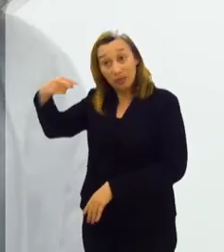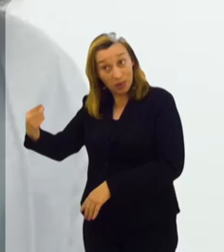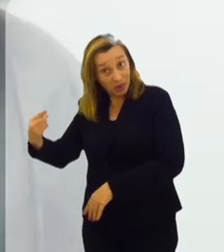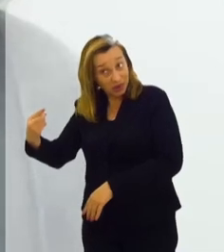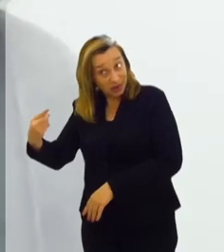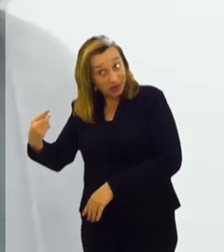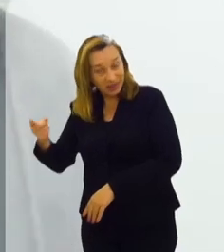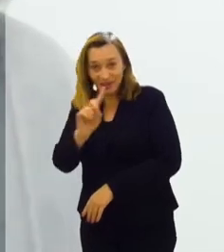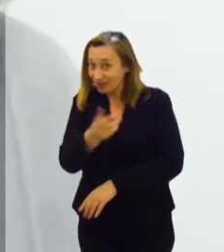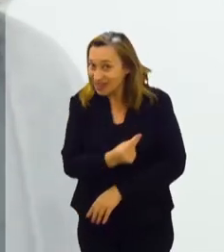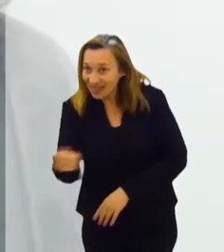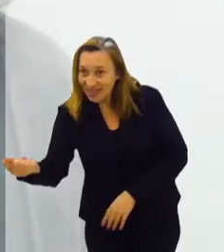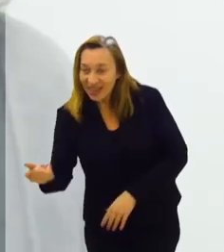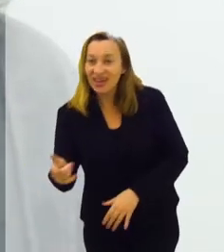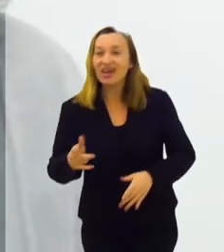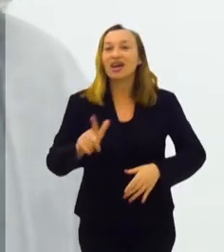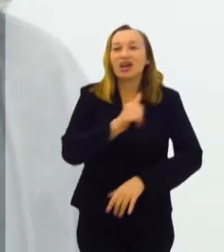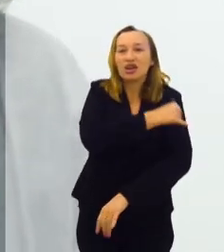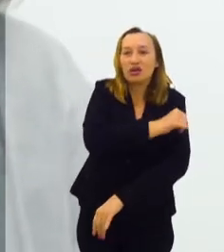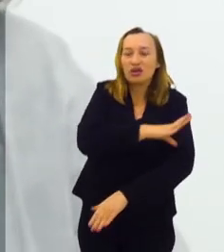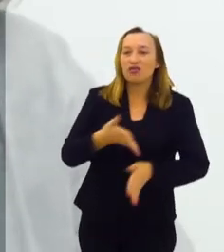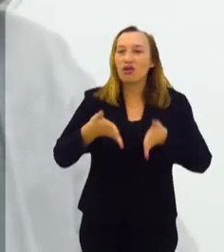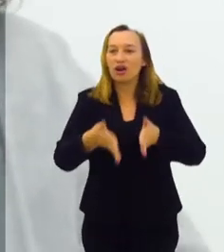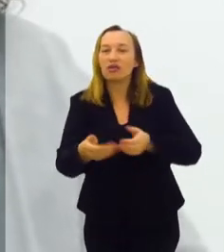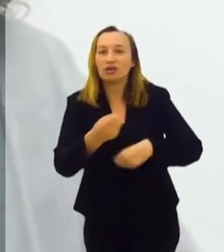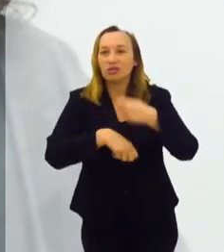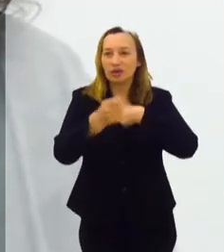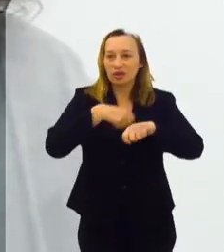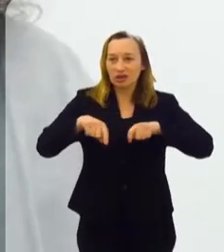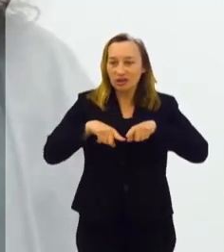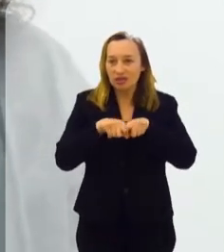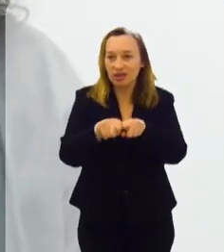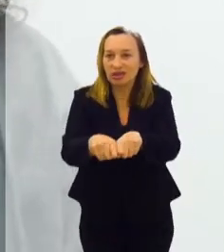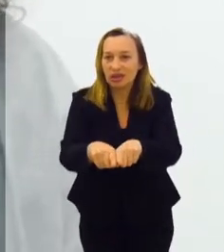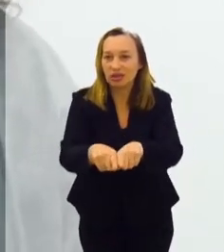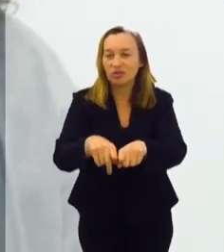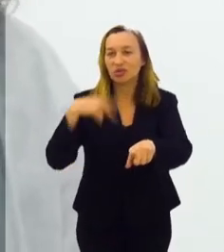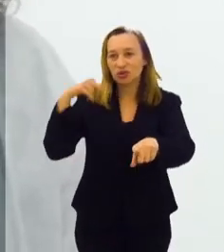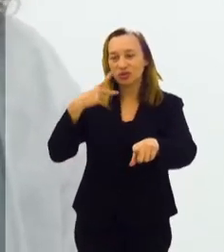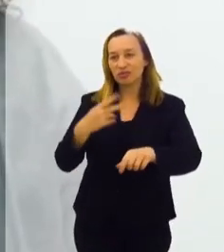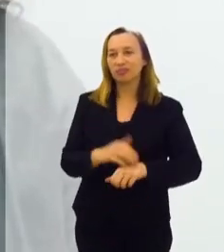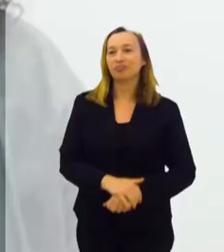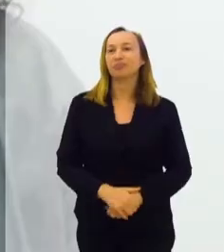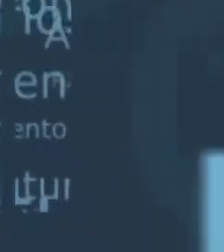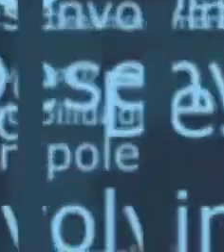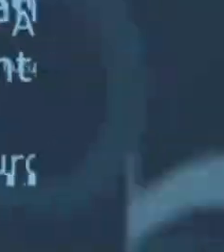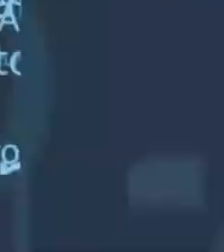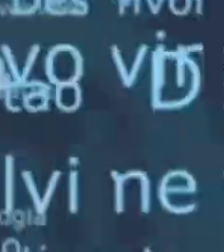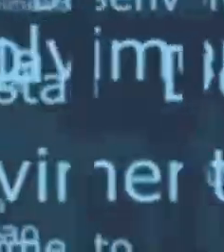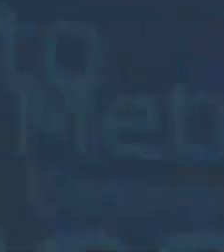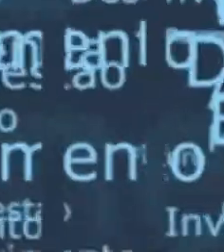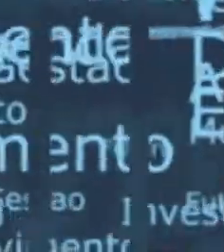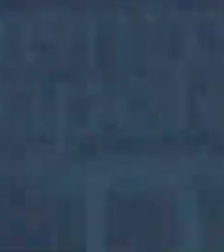desenvolvimento. E é sobre isso que a gente vai falar no próximo bloco, não sai daí. Rio em Foco aqui, política e economia caminham juntos.